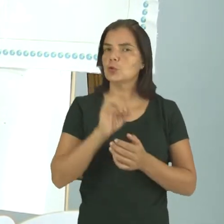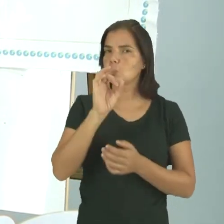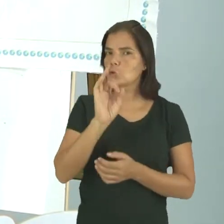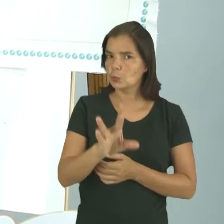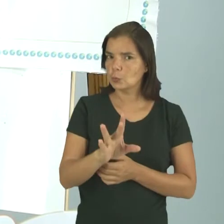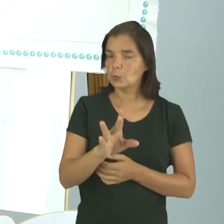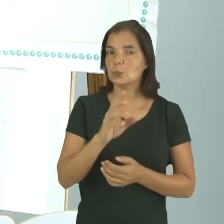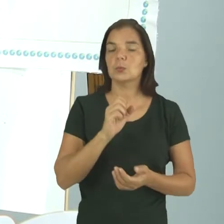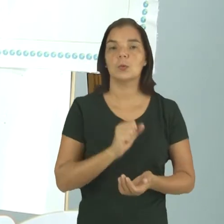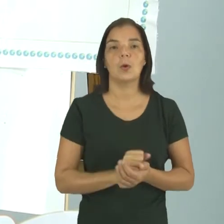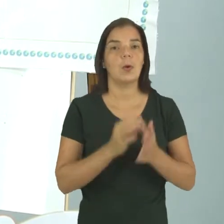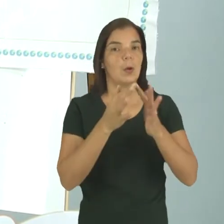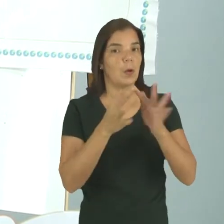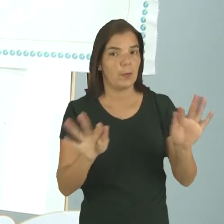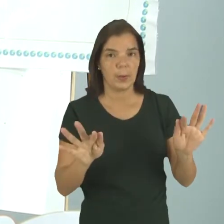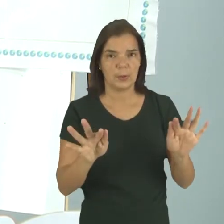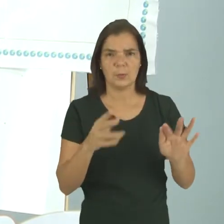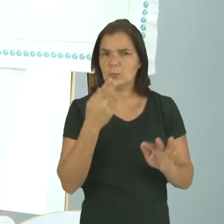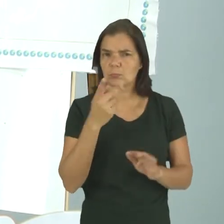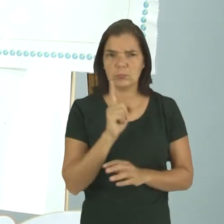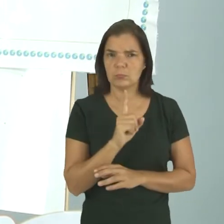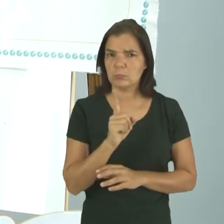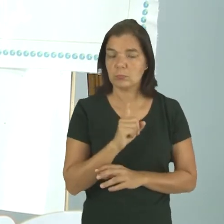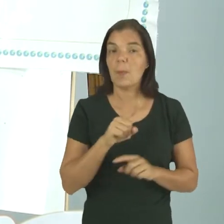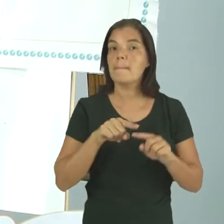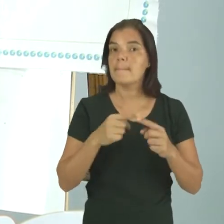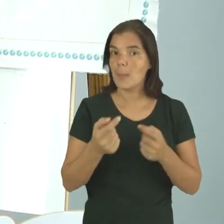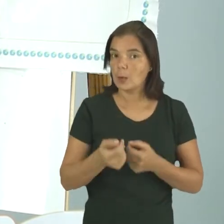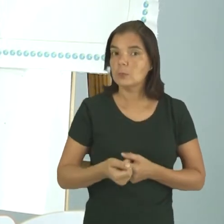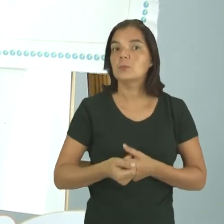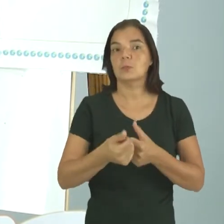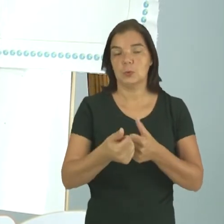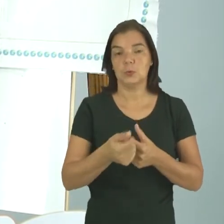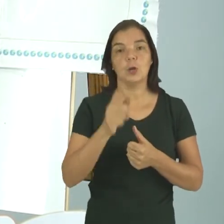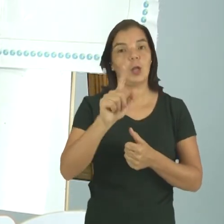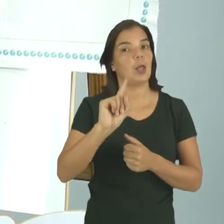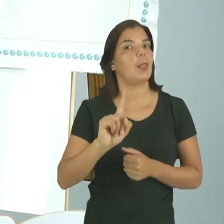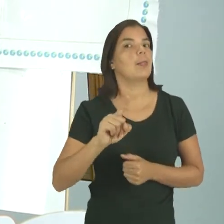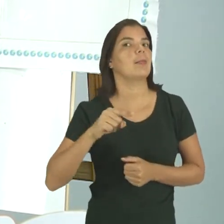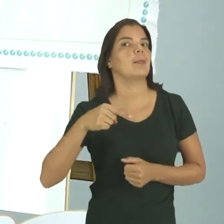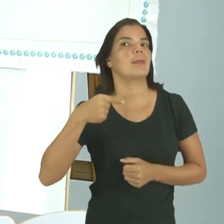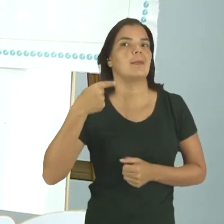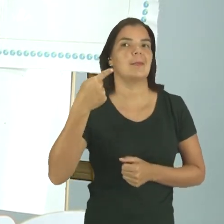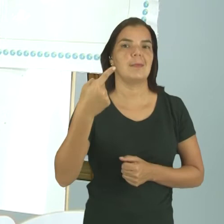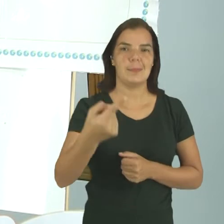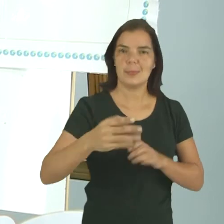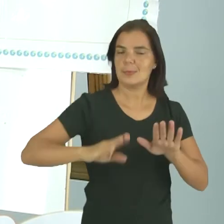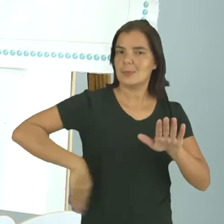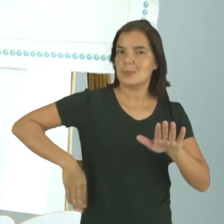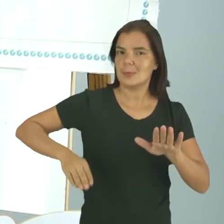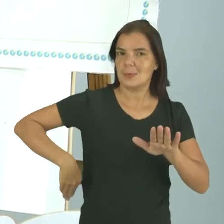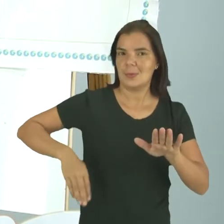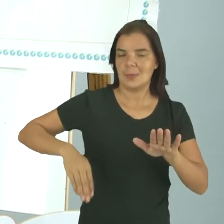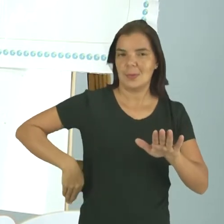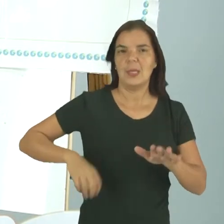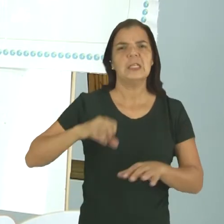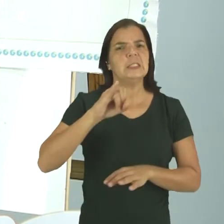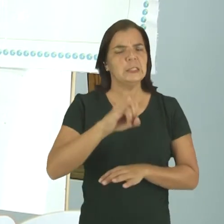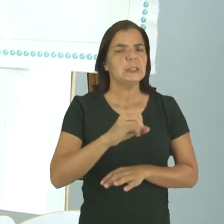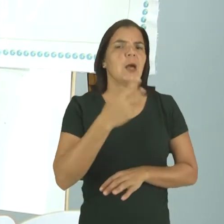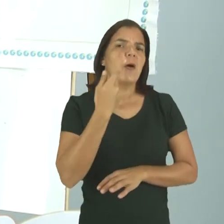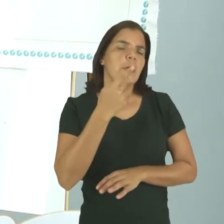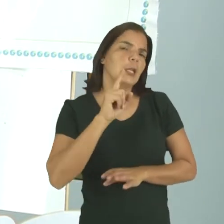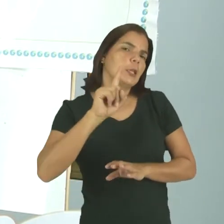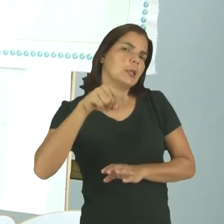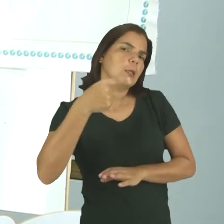que nessa frase não está falando, mas está te dando a dica, que é depois da natação. Se ele está falando